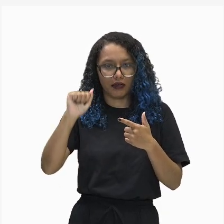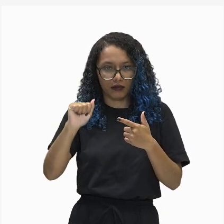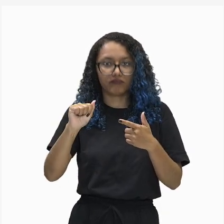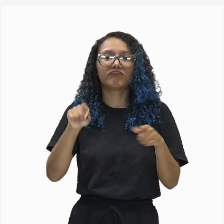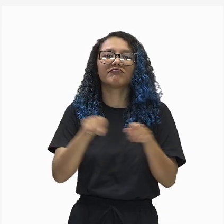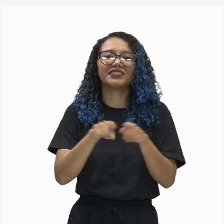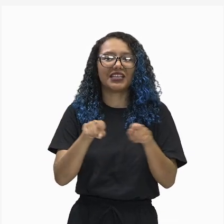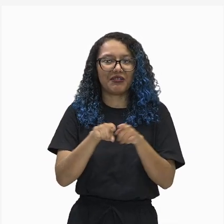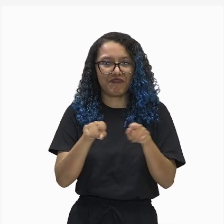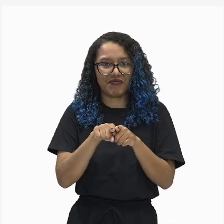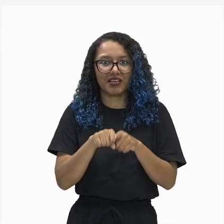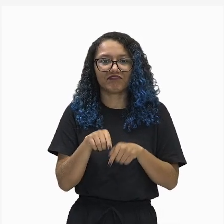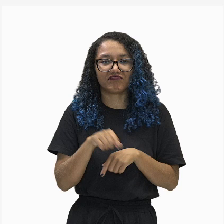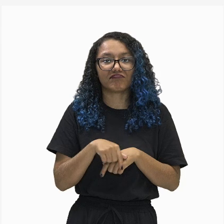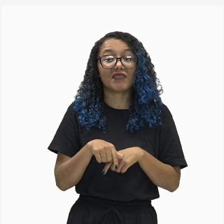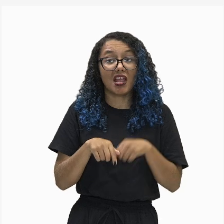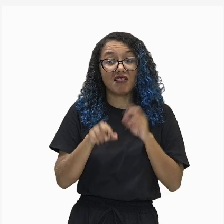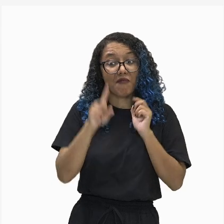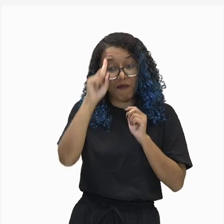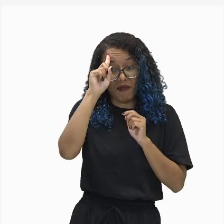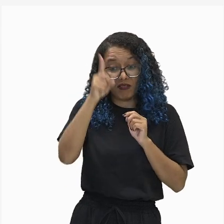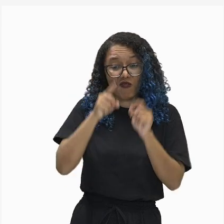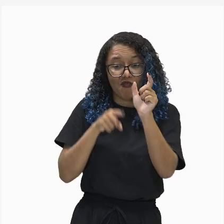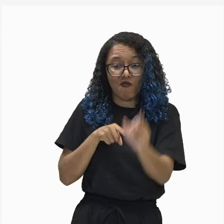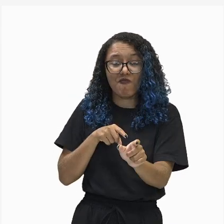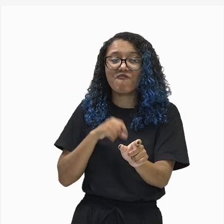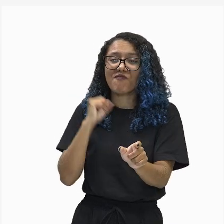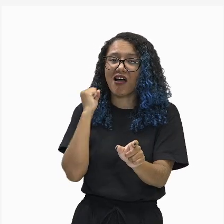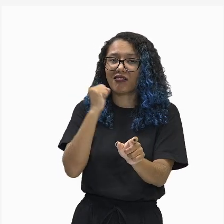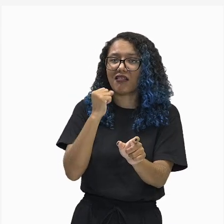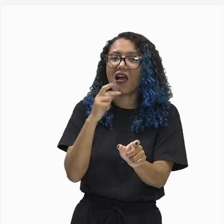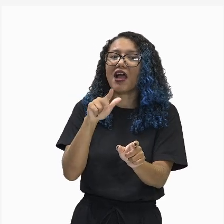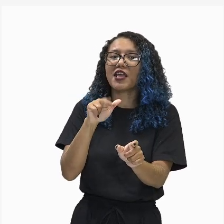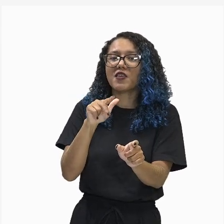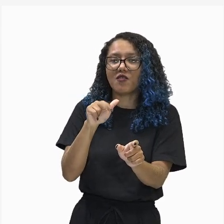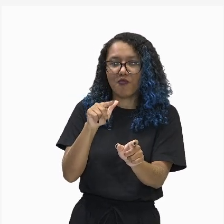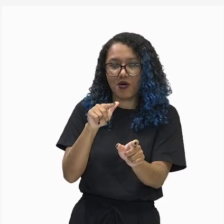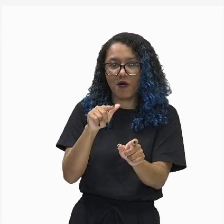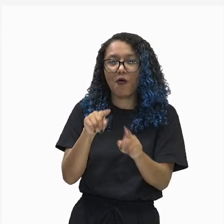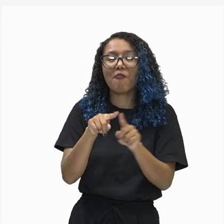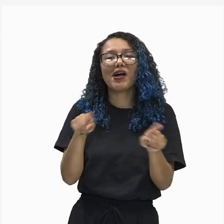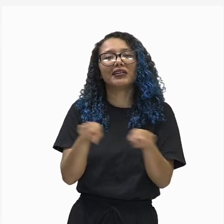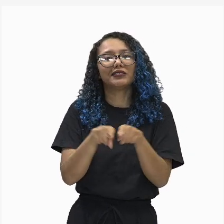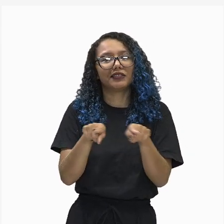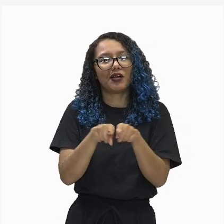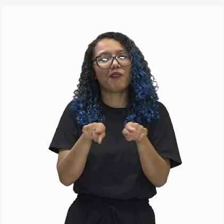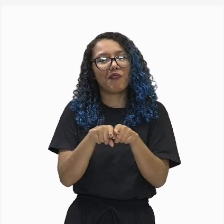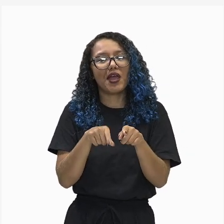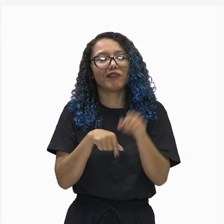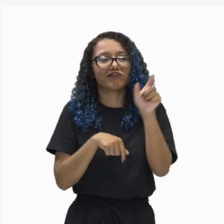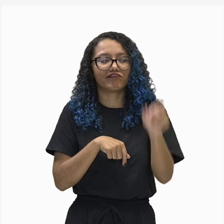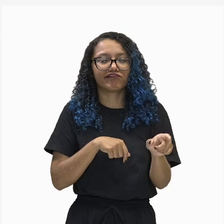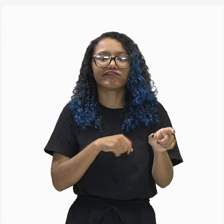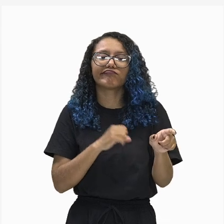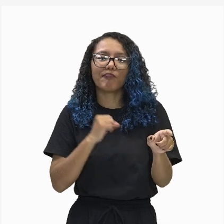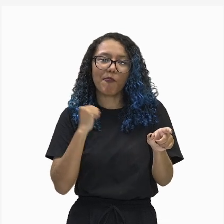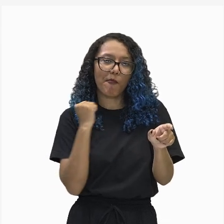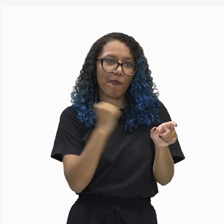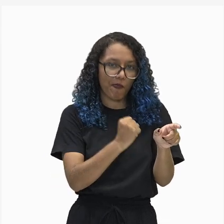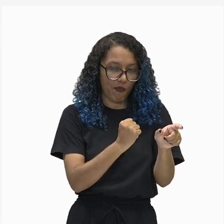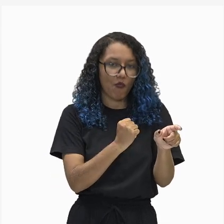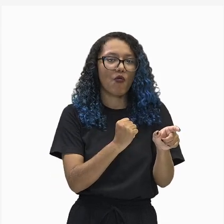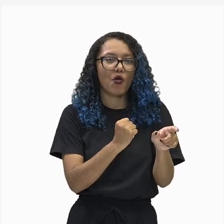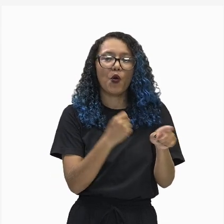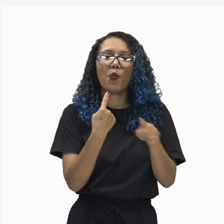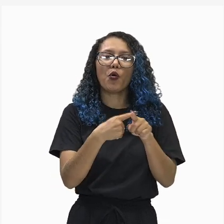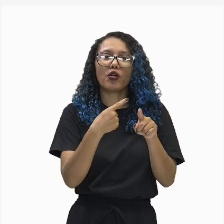mandou matar o próprio irmão. Ele foi um tirano imperador. Ele morreu esfaqueado por um soldado,